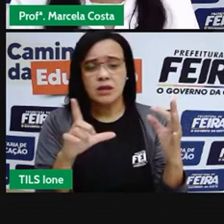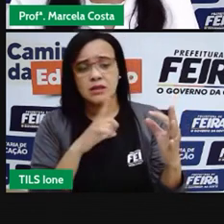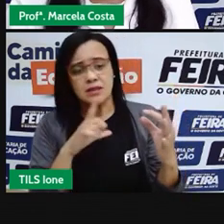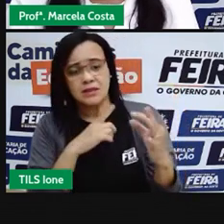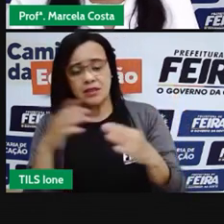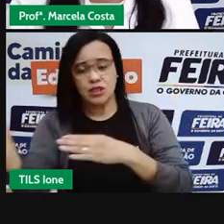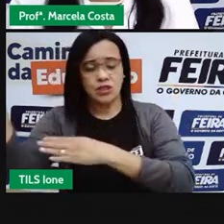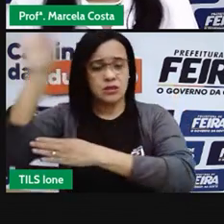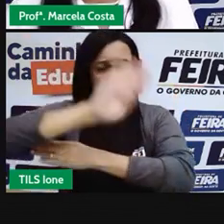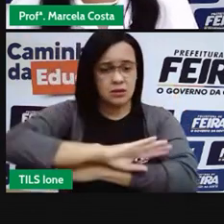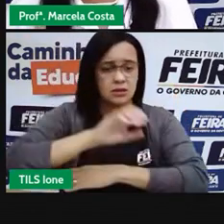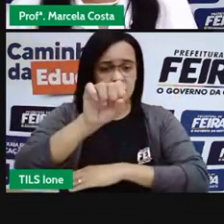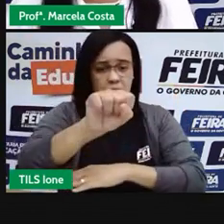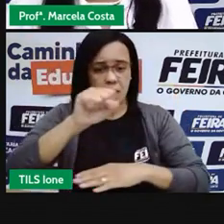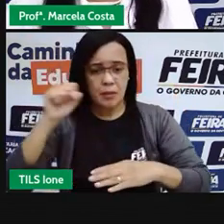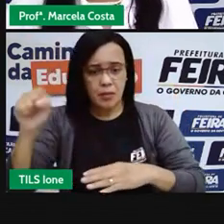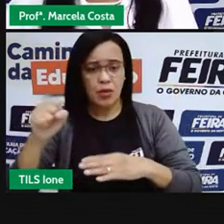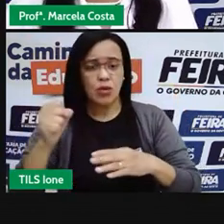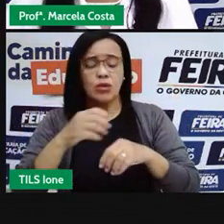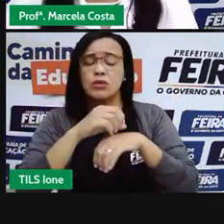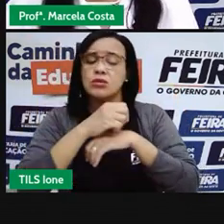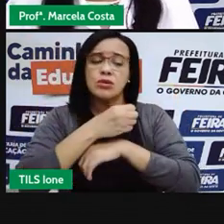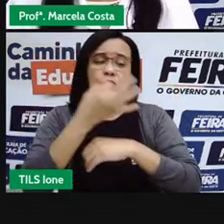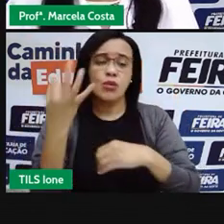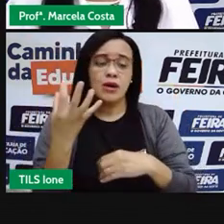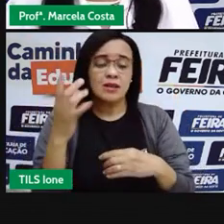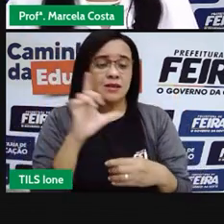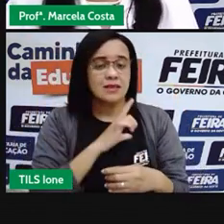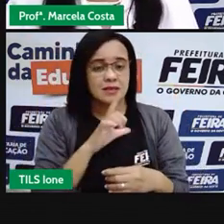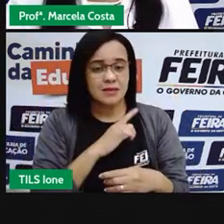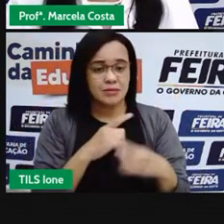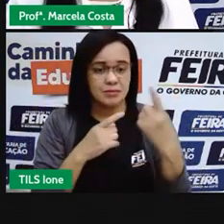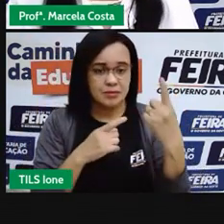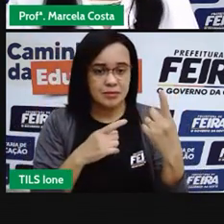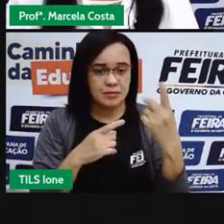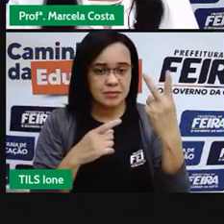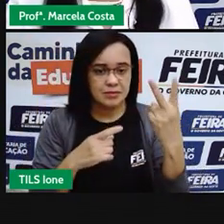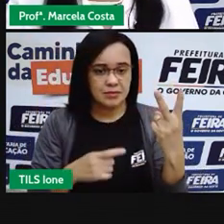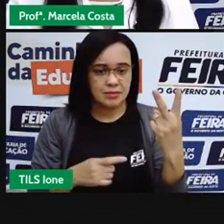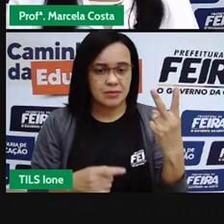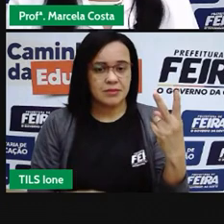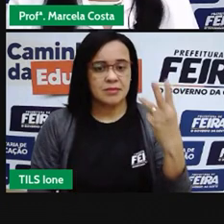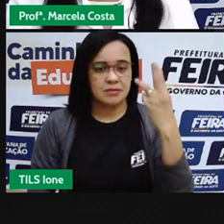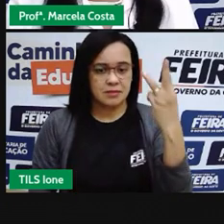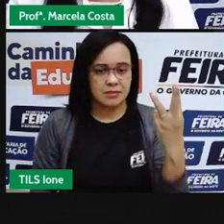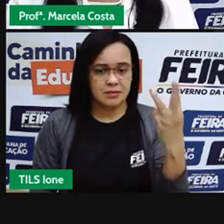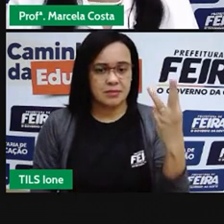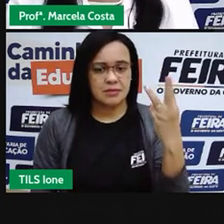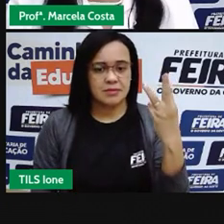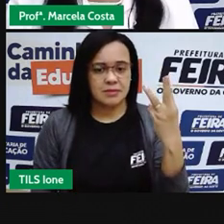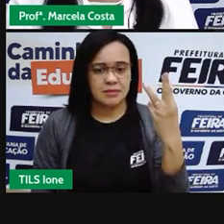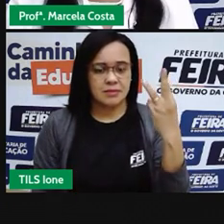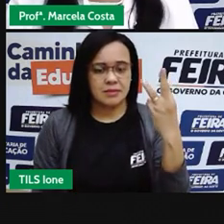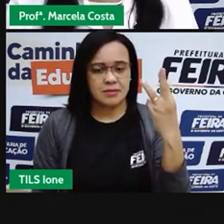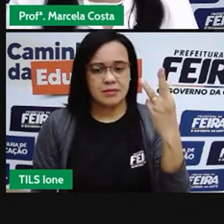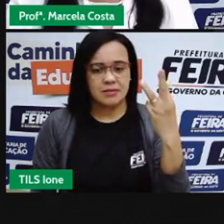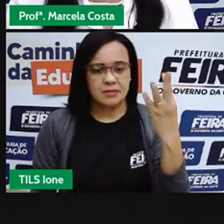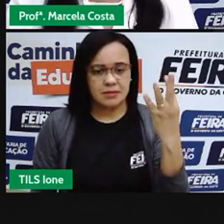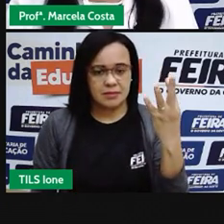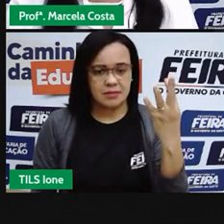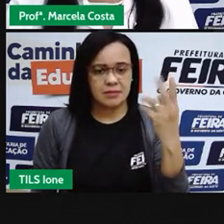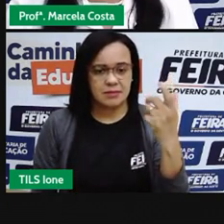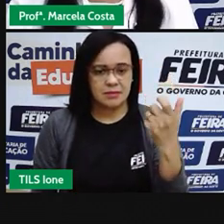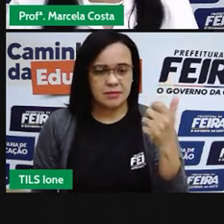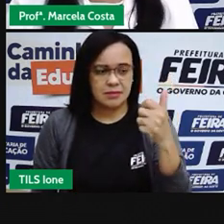casarão? Vamos contar as janelas. Então, tem uma, duas, três,